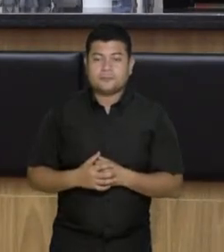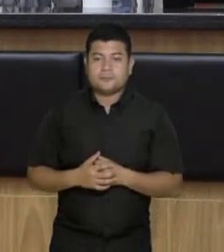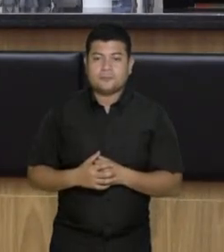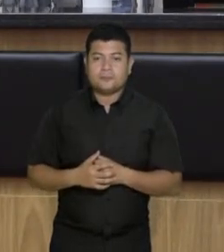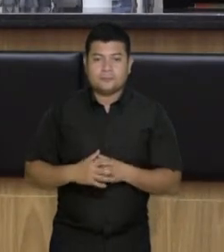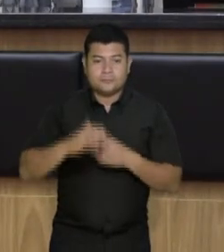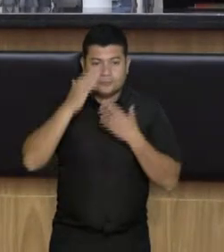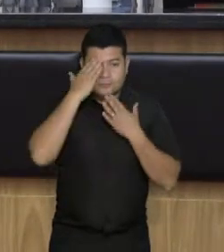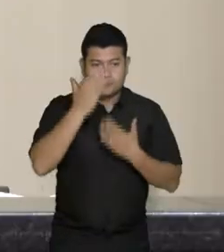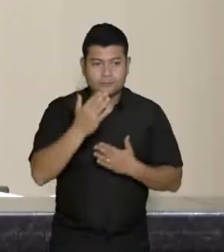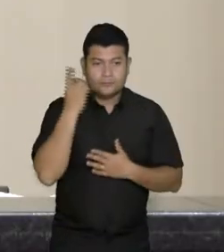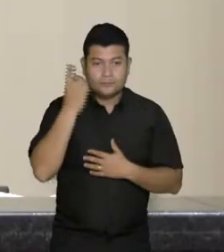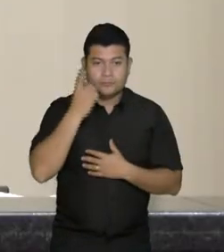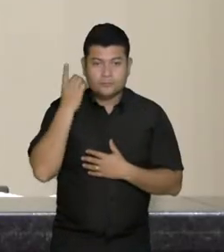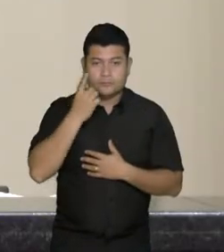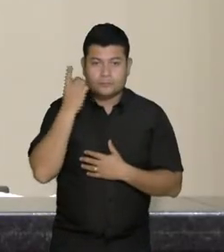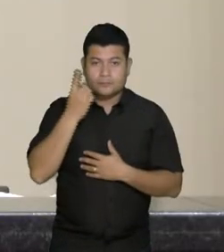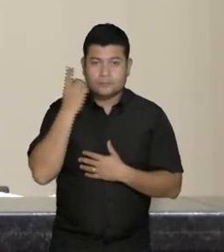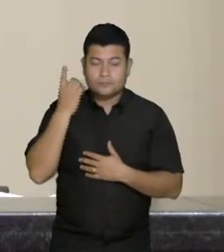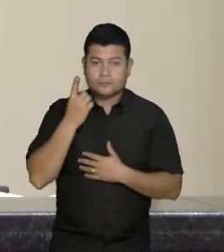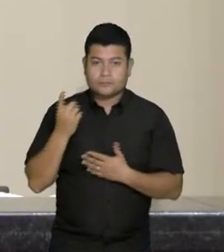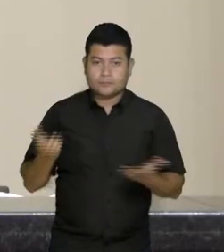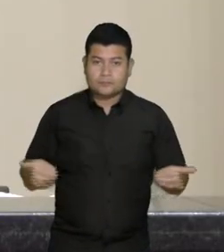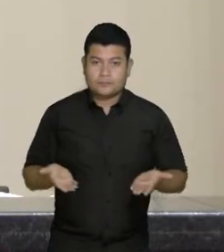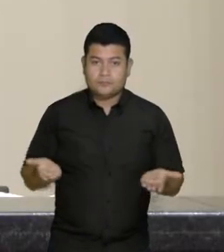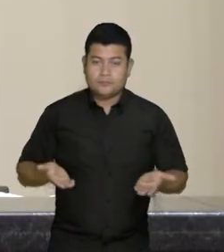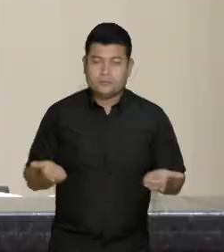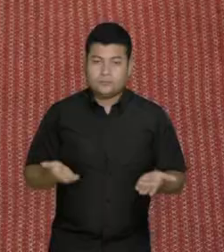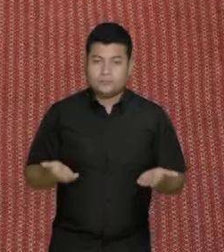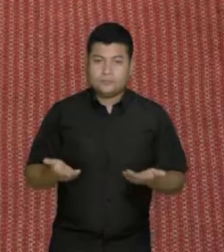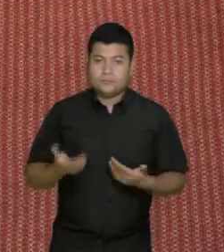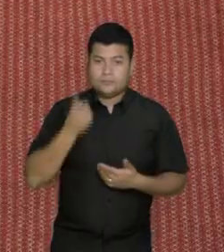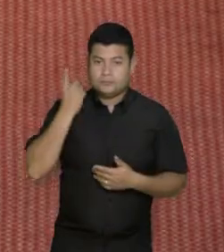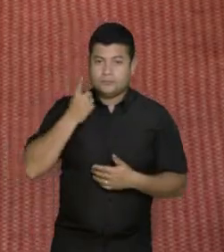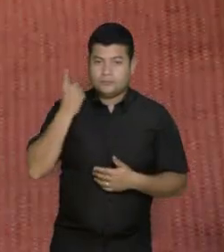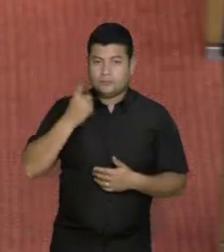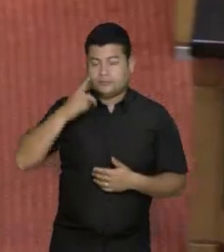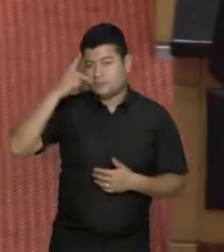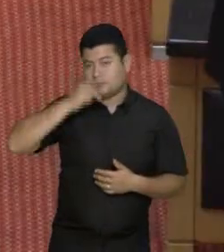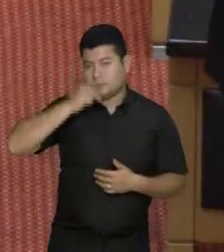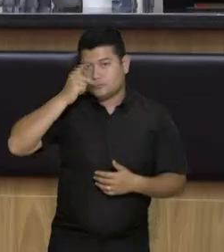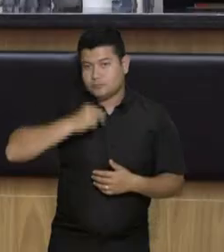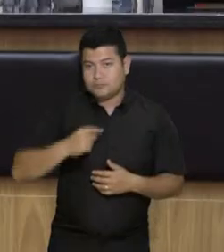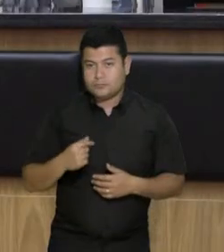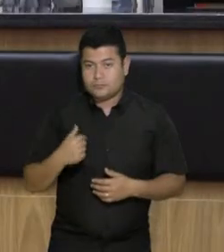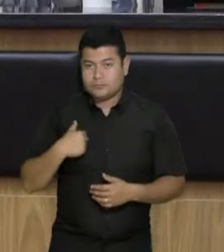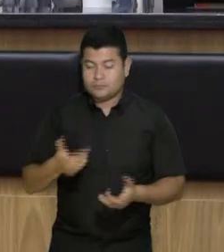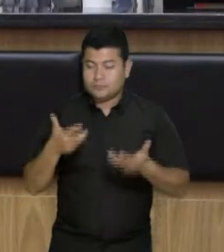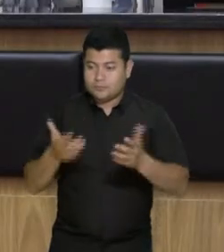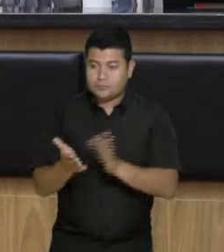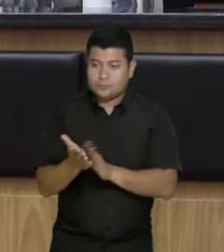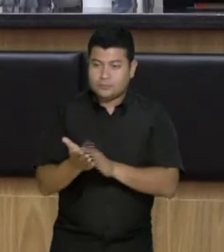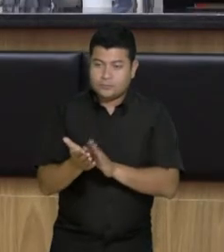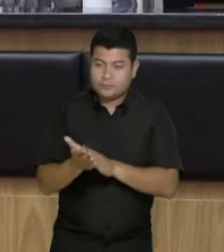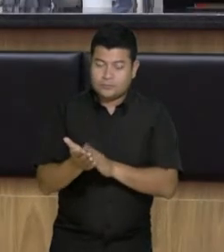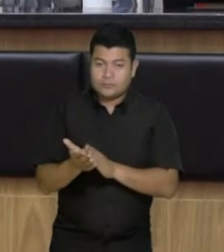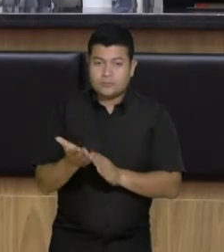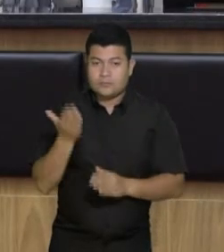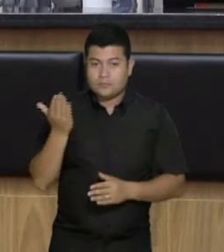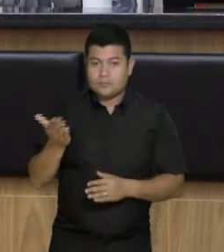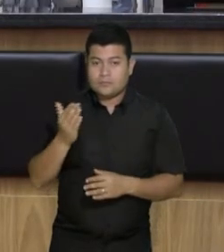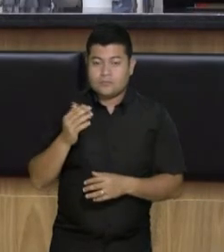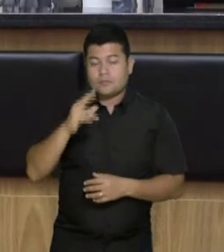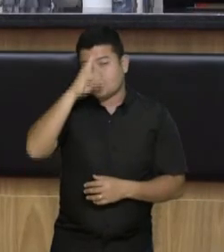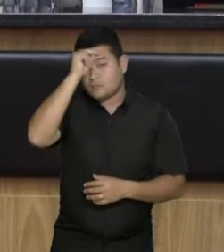Obrigado, deputado. Com a palavra aí o deputado Kennedy Nunes. Eu queria parabenizar a prefeita,